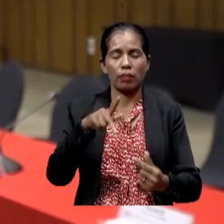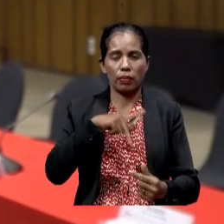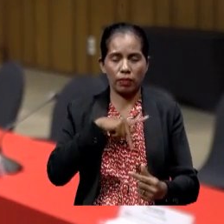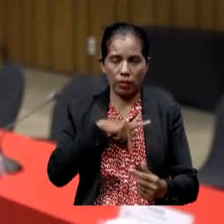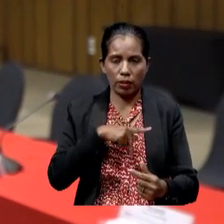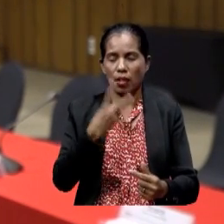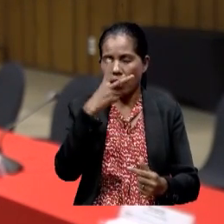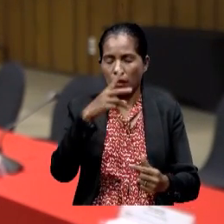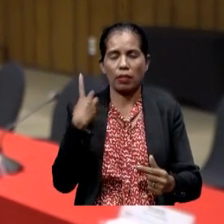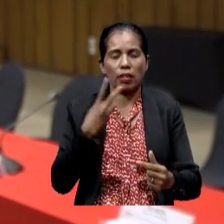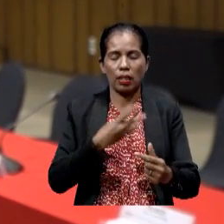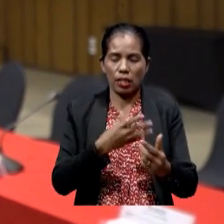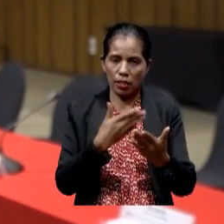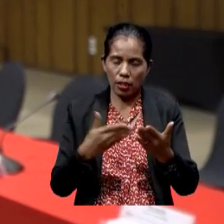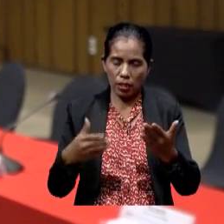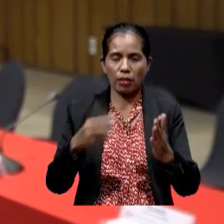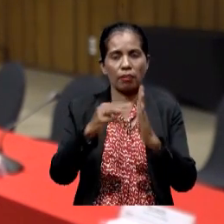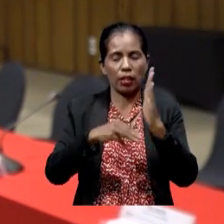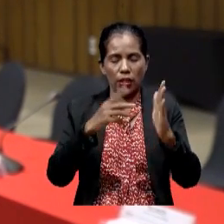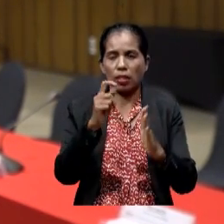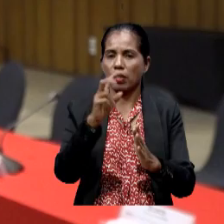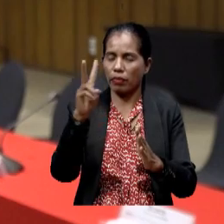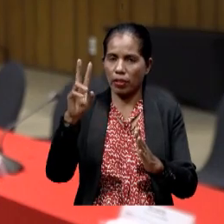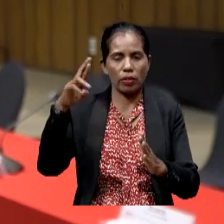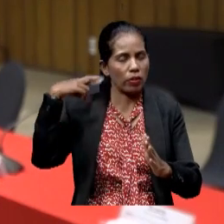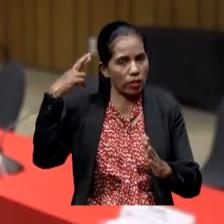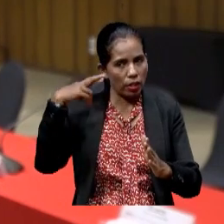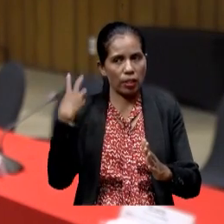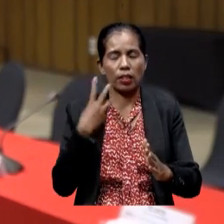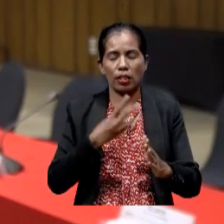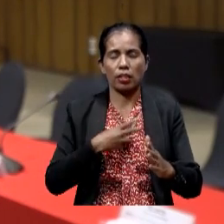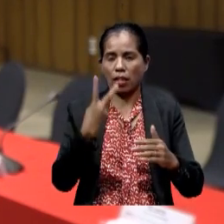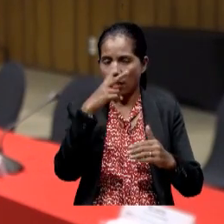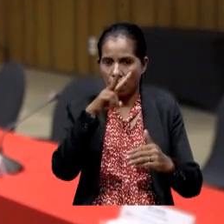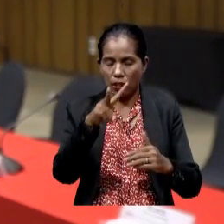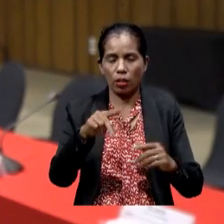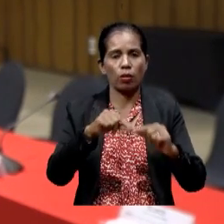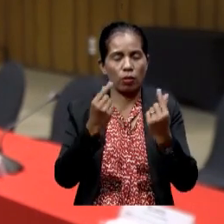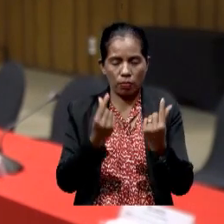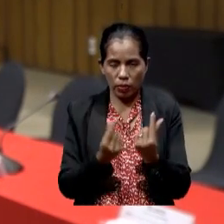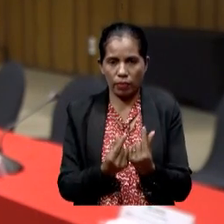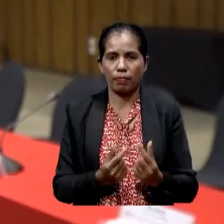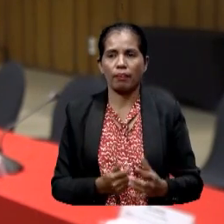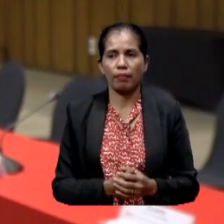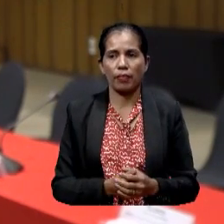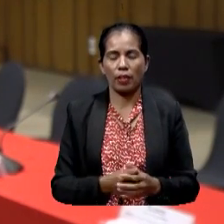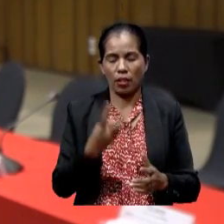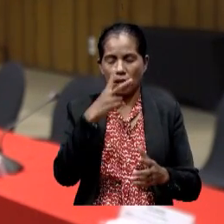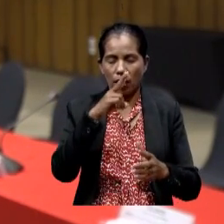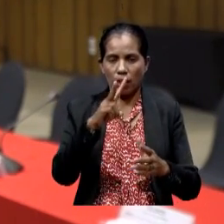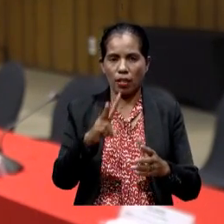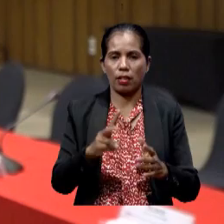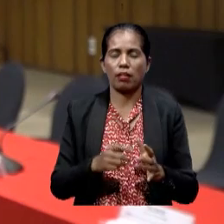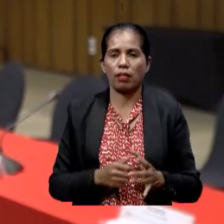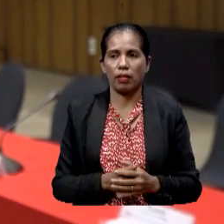facilidade, média, Timor, televisão, rádio, etc. E traz a equipa que toma com a equipa que vai fazer a